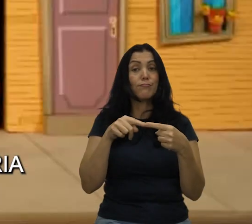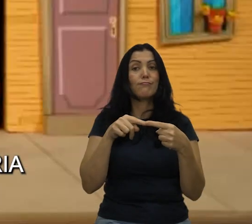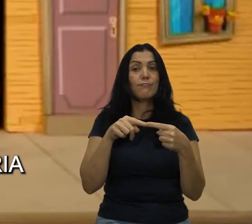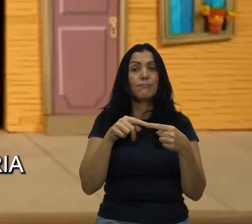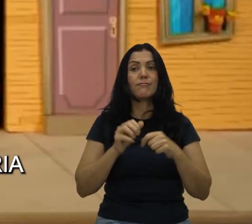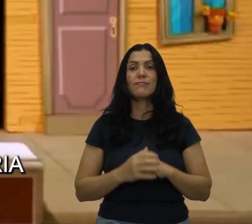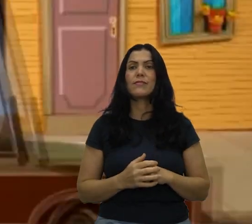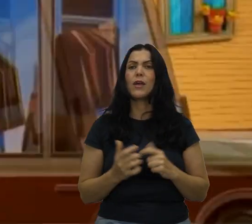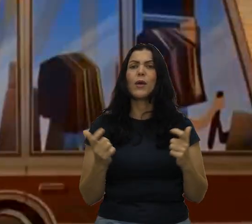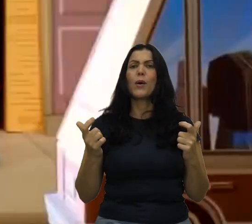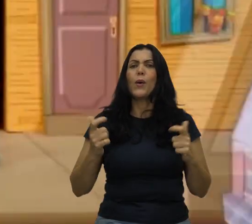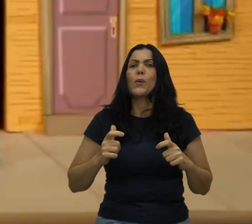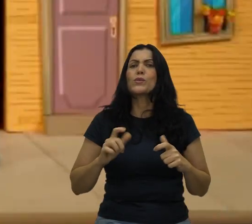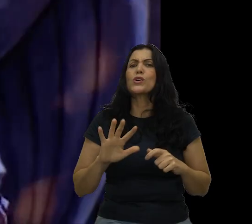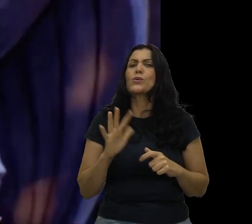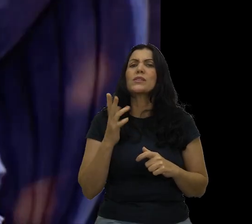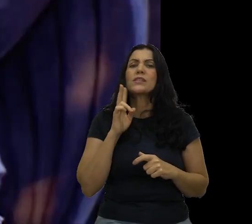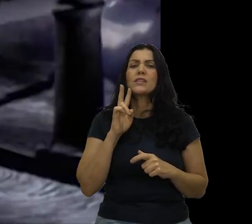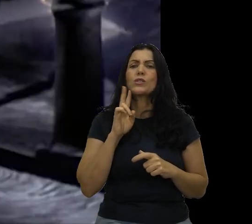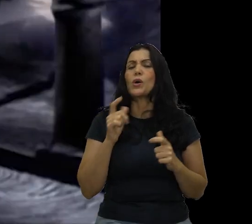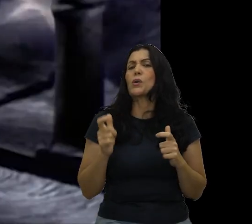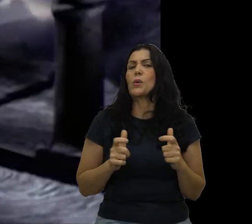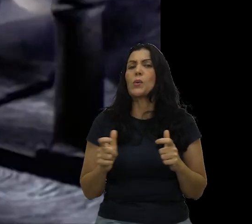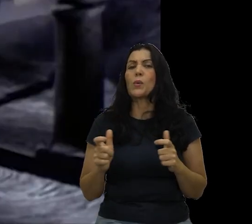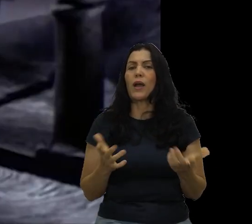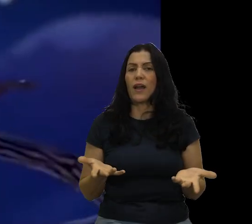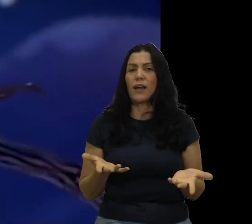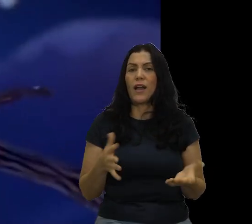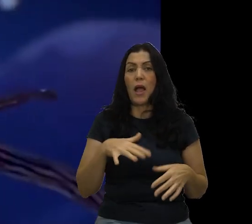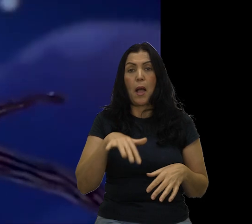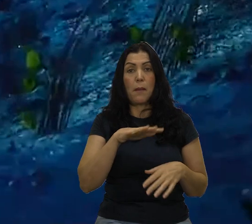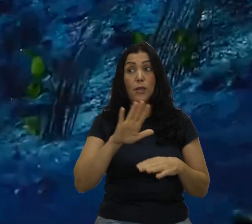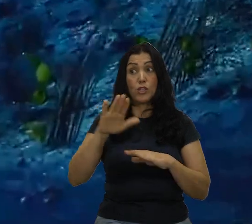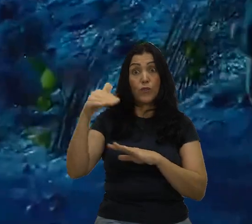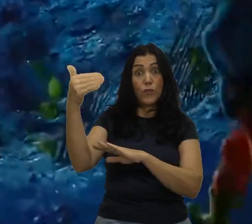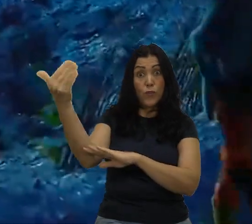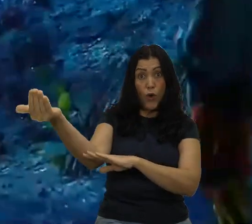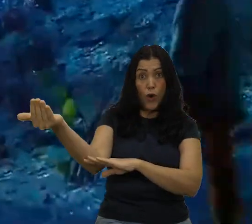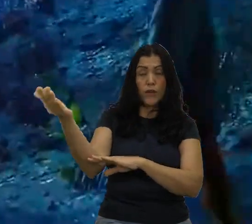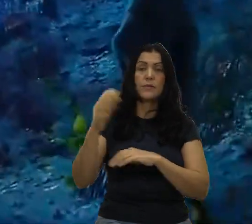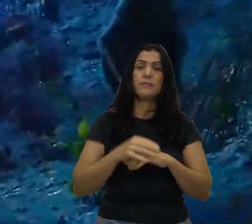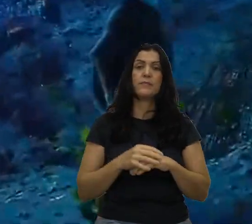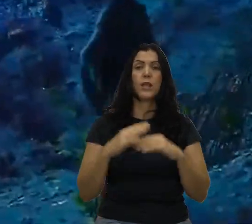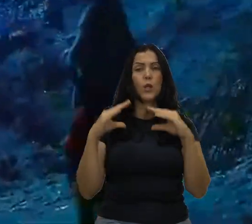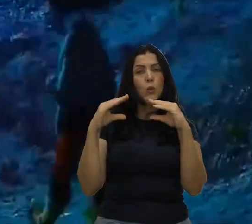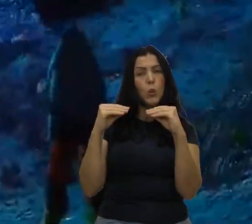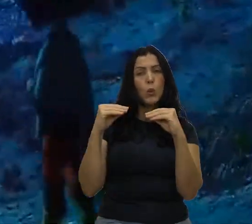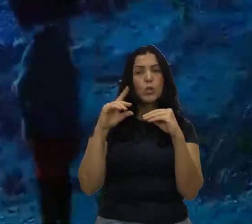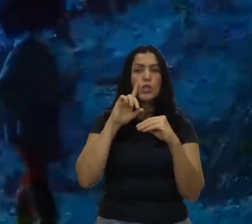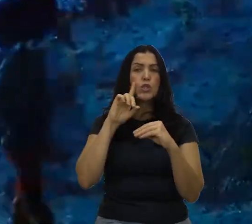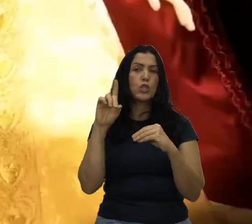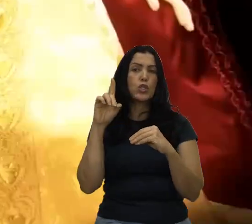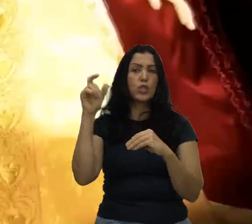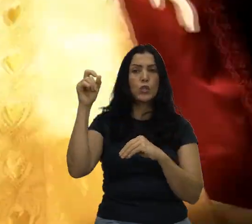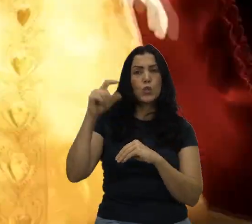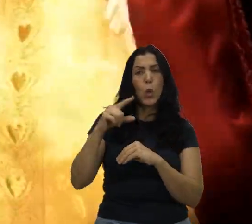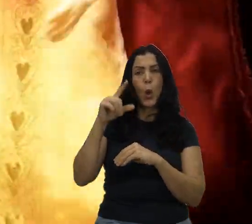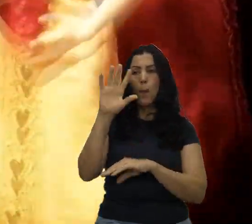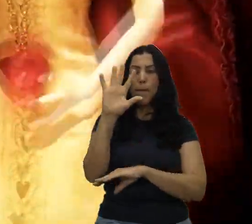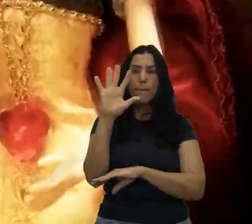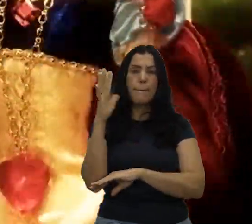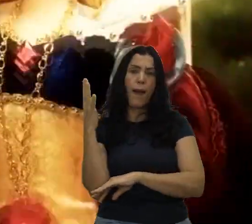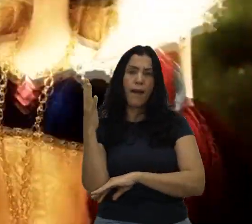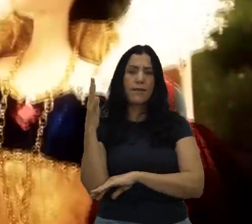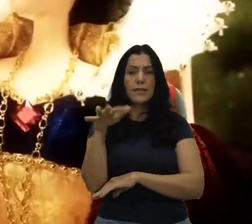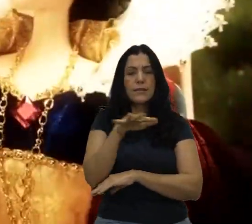da história. Onde a história está acontecendo. Se é um ambiente externo, noite, dia,